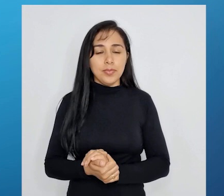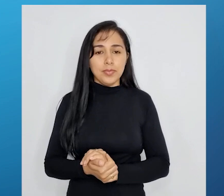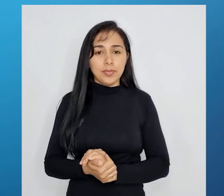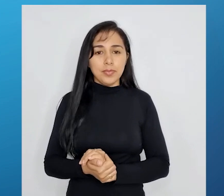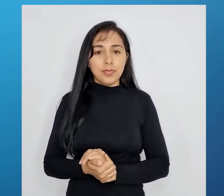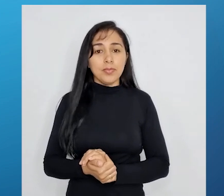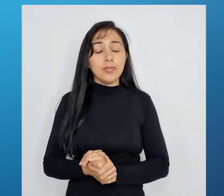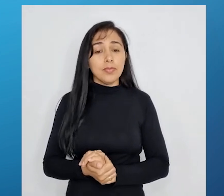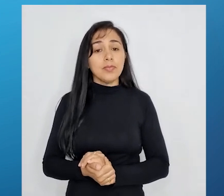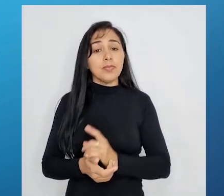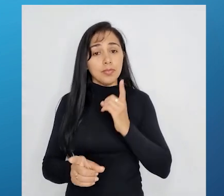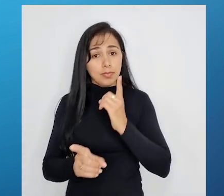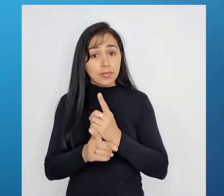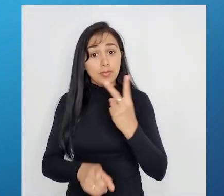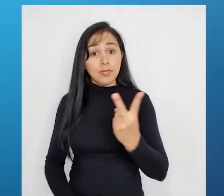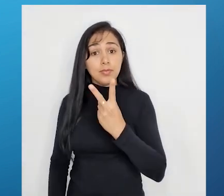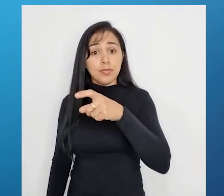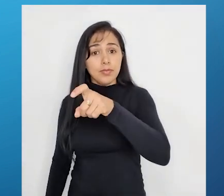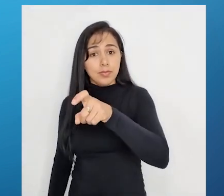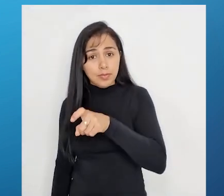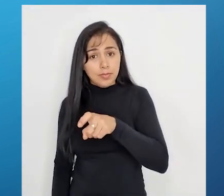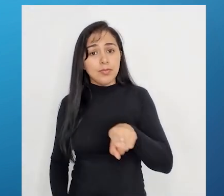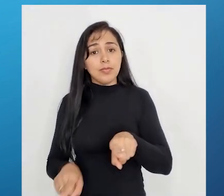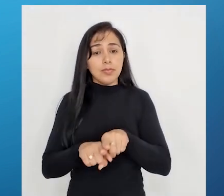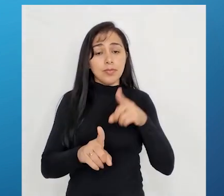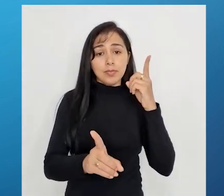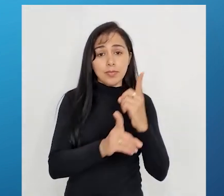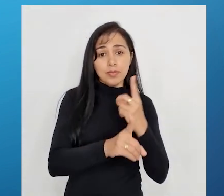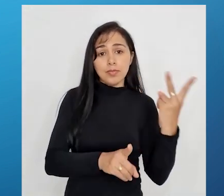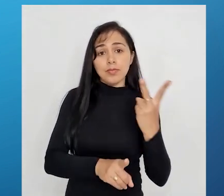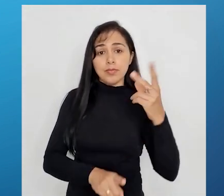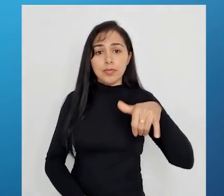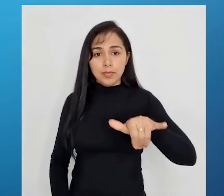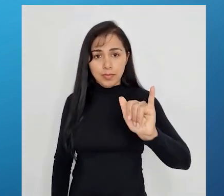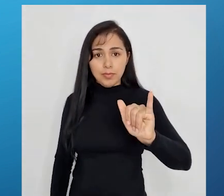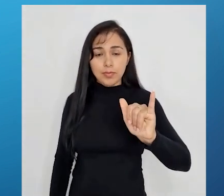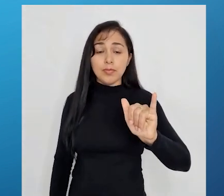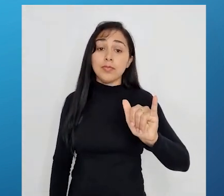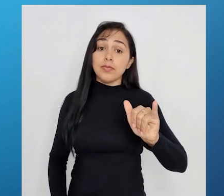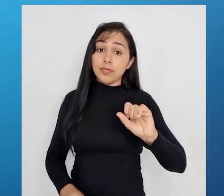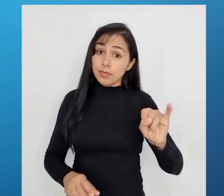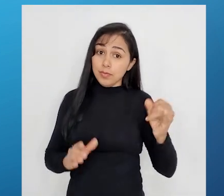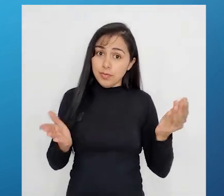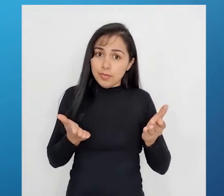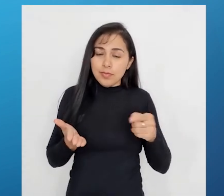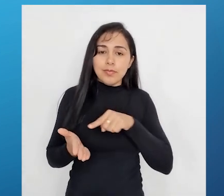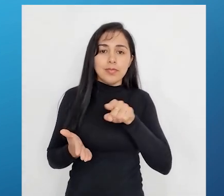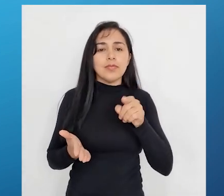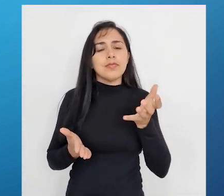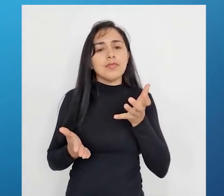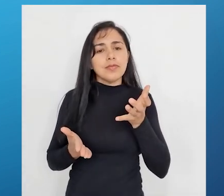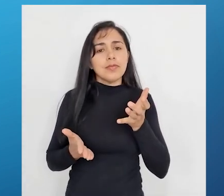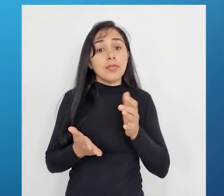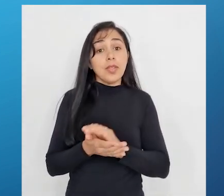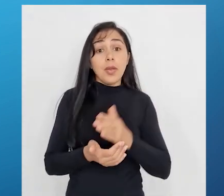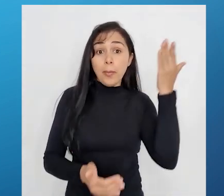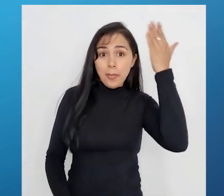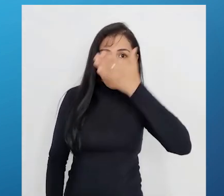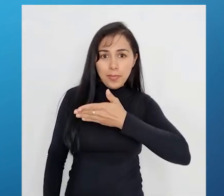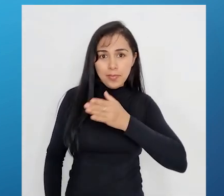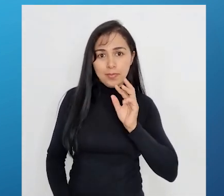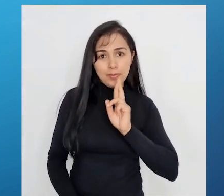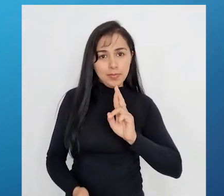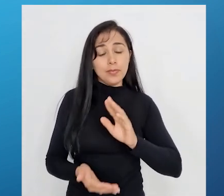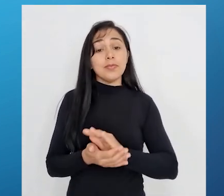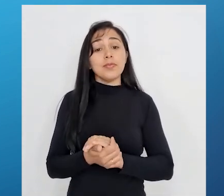desse sistema, é 10 e 4. E se você quiser substituir para confirmar a sua resposta, né, você pode conferir. Ó. X mais y